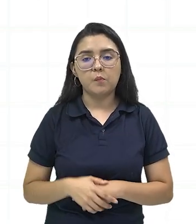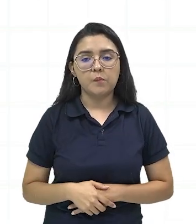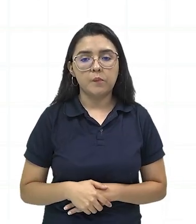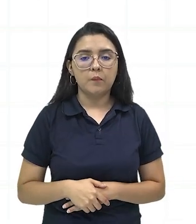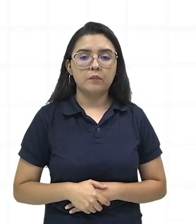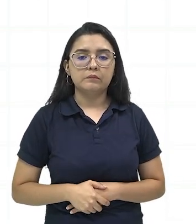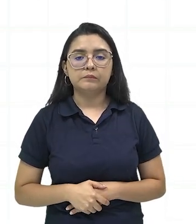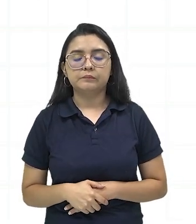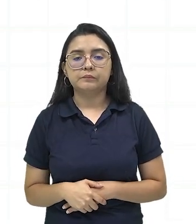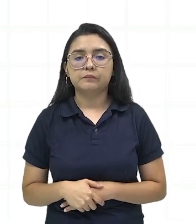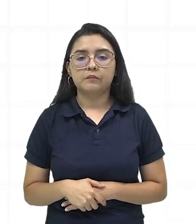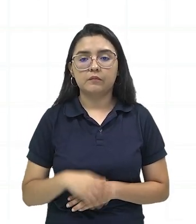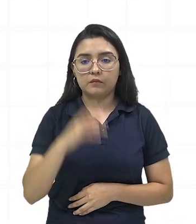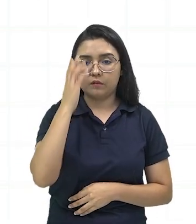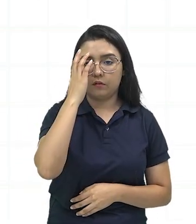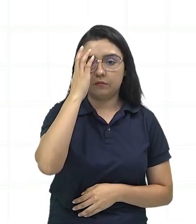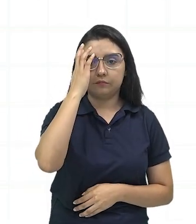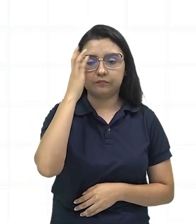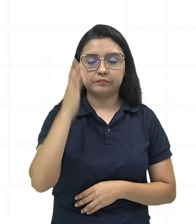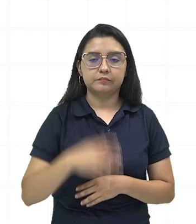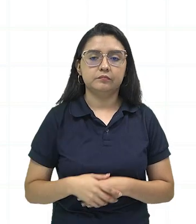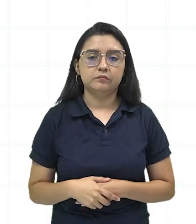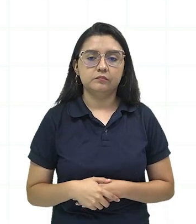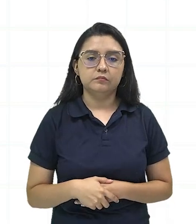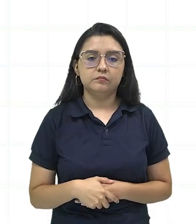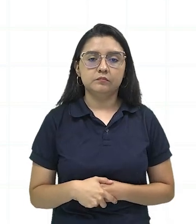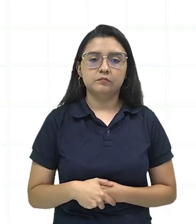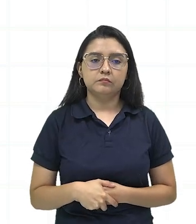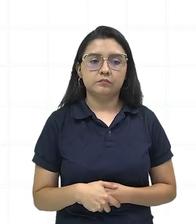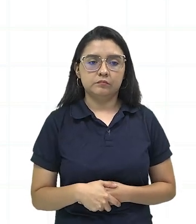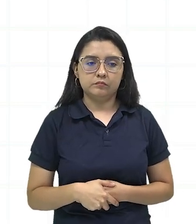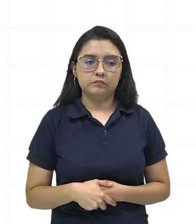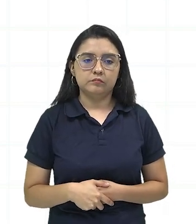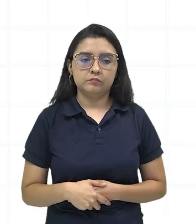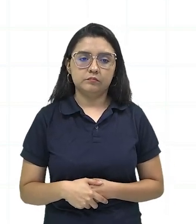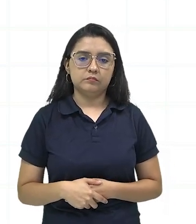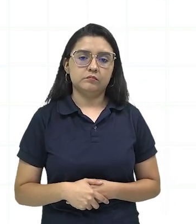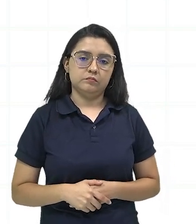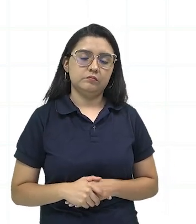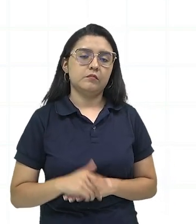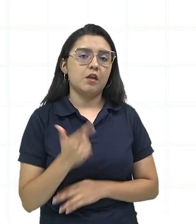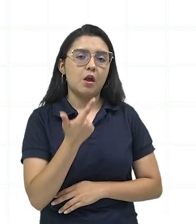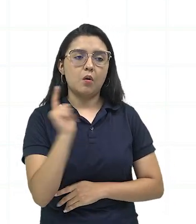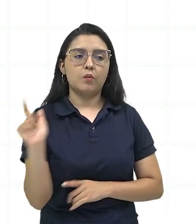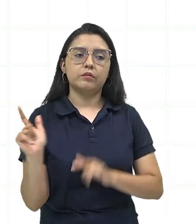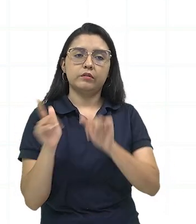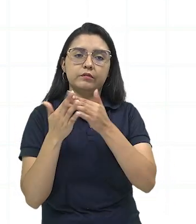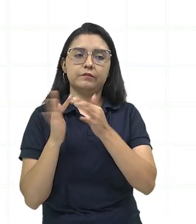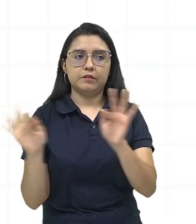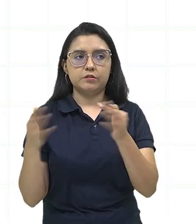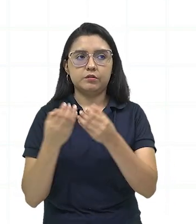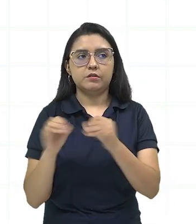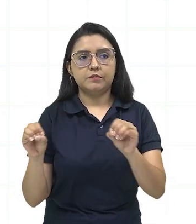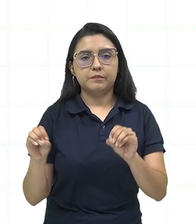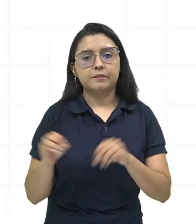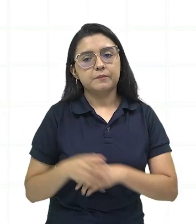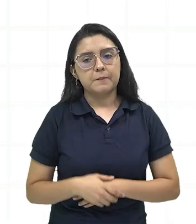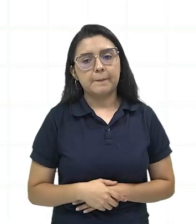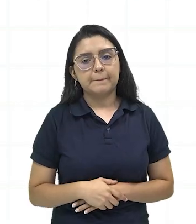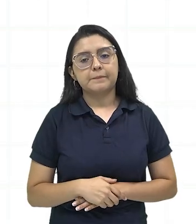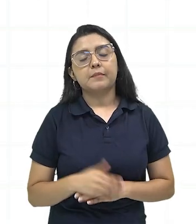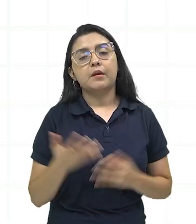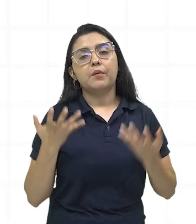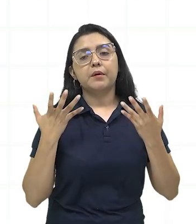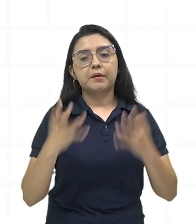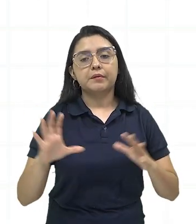deixou, ó, tá vendo? Então, aqui eu já tenho mais, já começou um outro período, uma outra oração. Então, eu quero